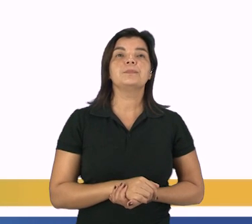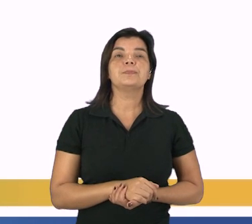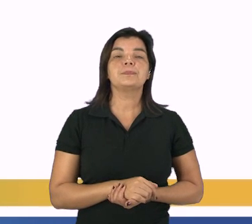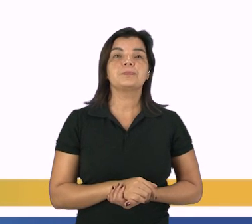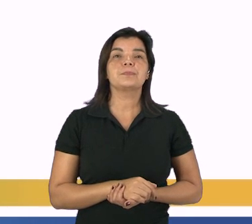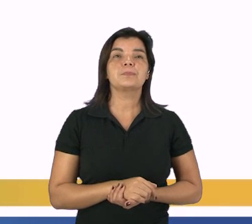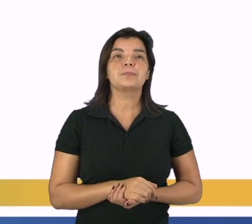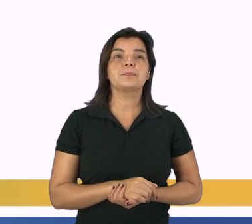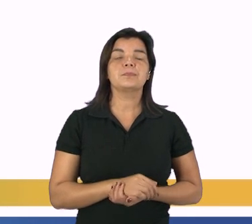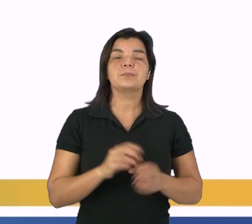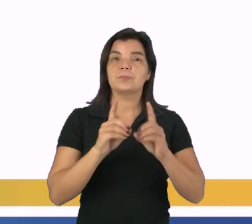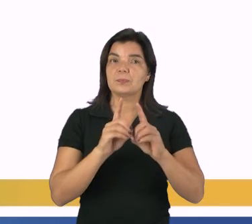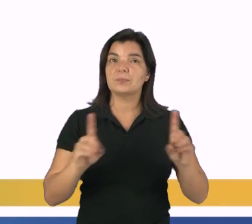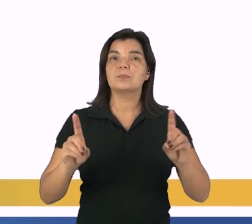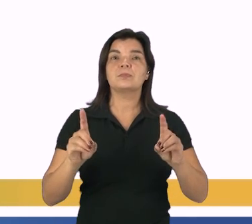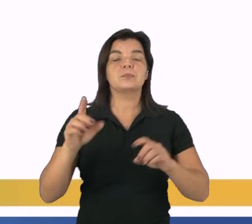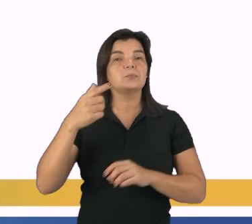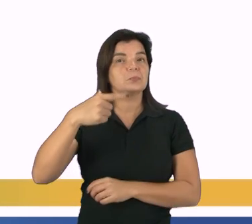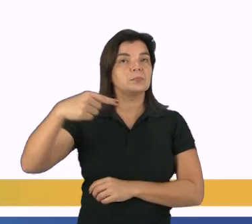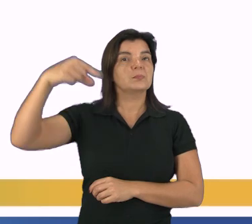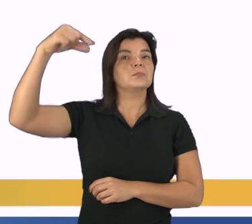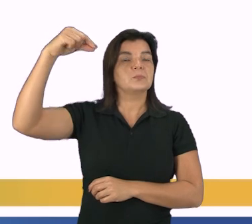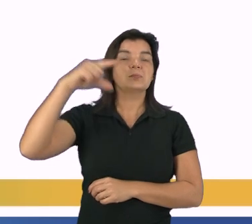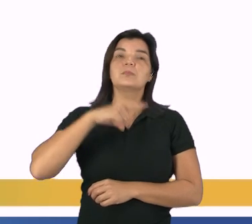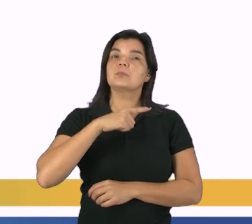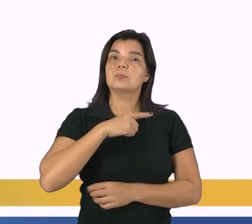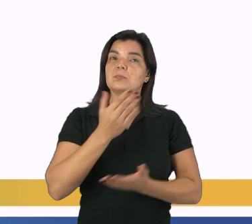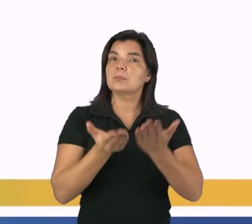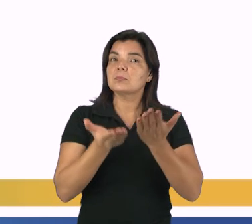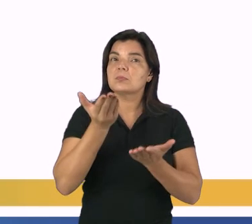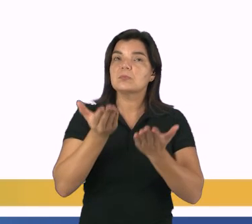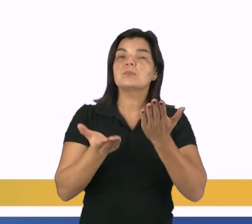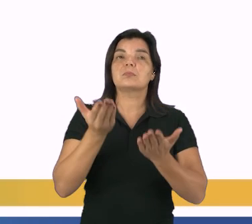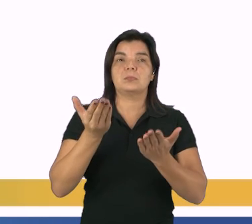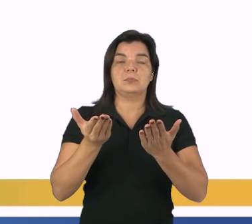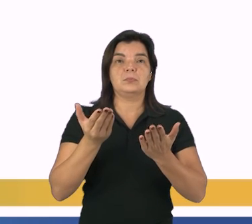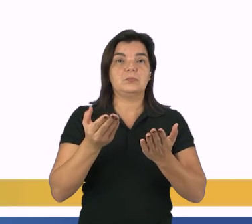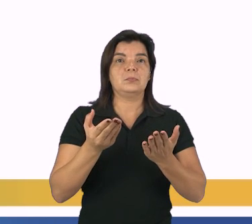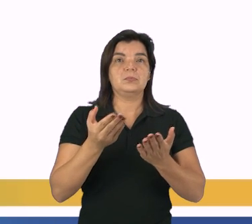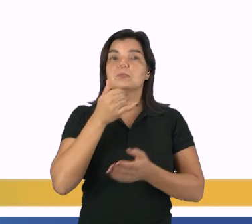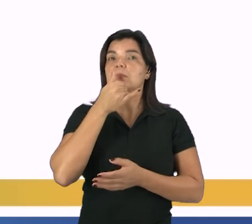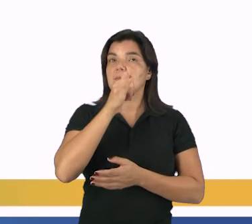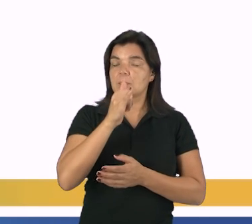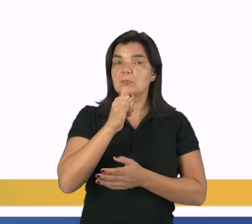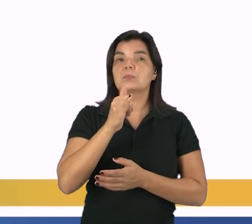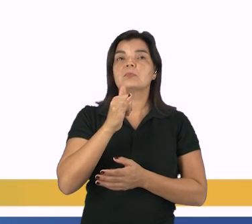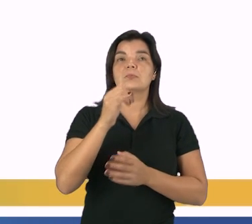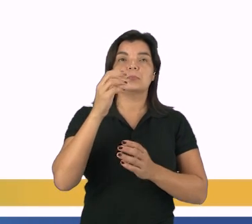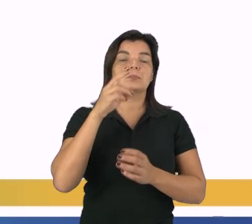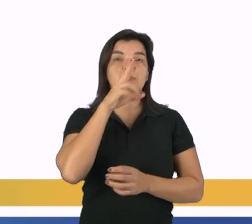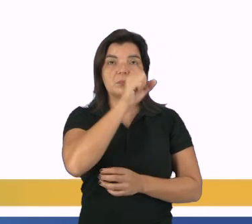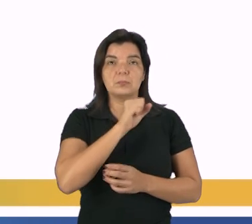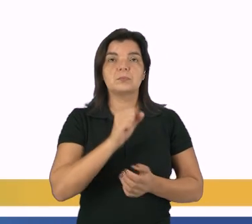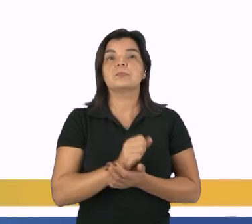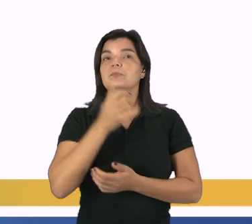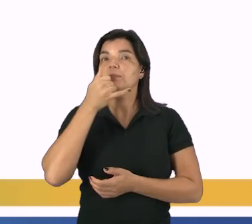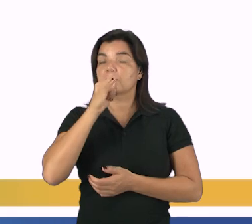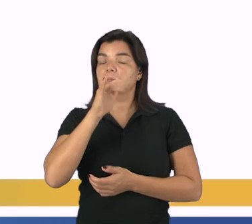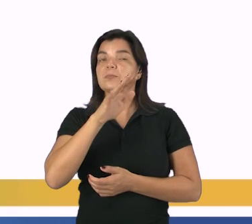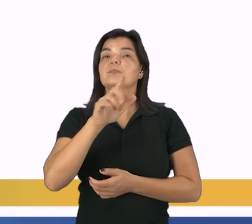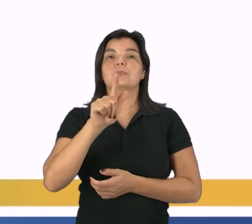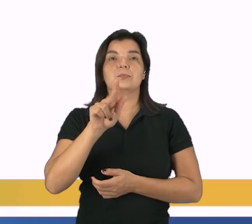cancelar. Cancelando, pessoal, o que acontece? Vai ficar somente a parte de cima, A constante, carga 1, carga 2, vai ser